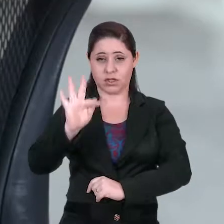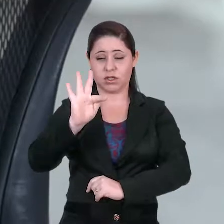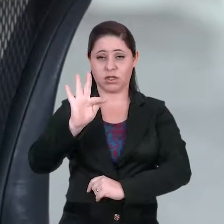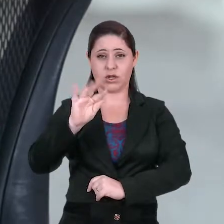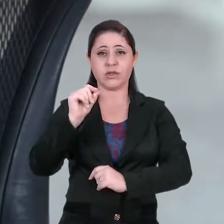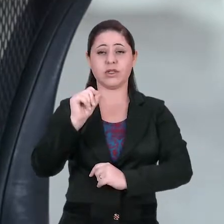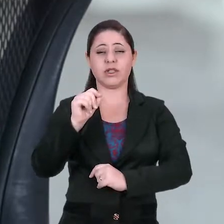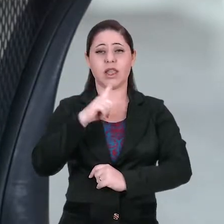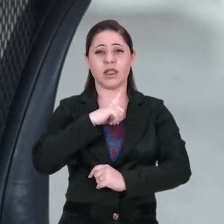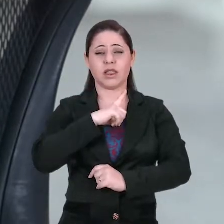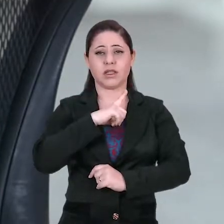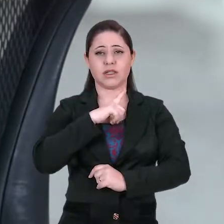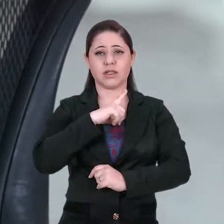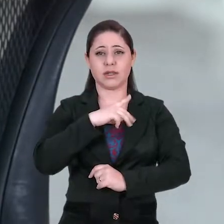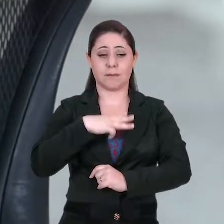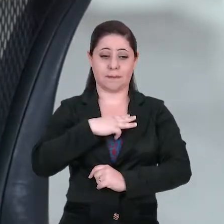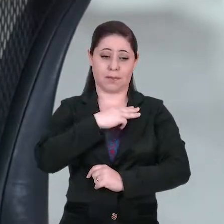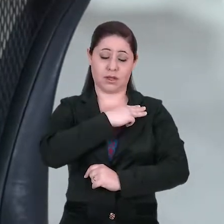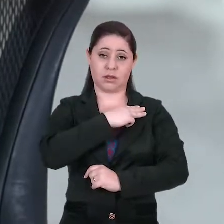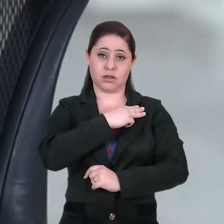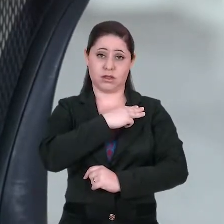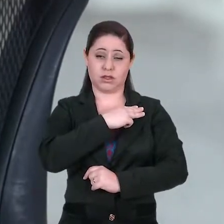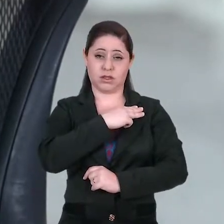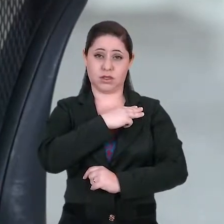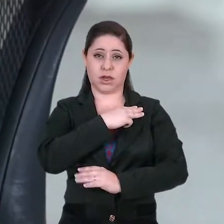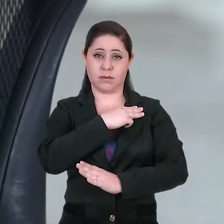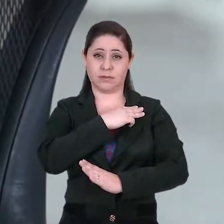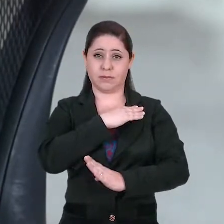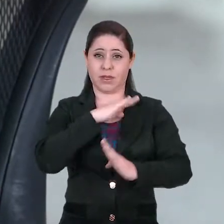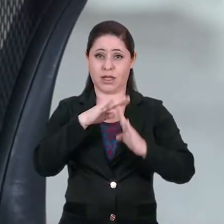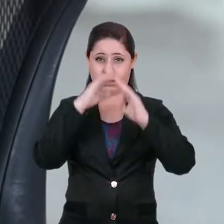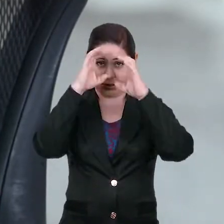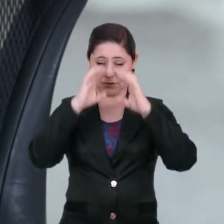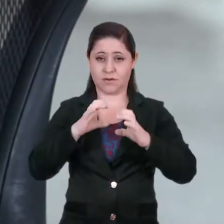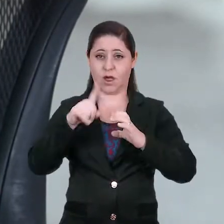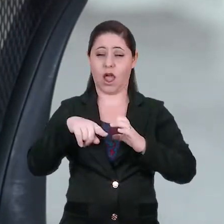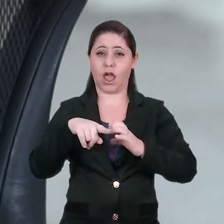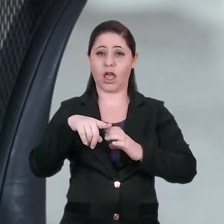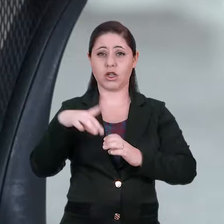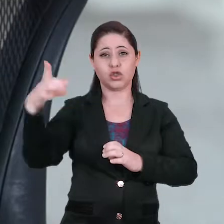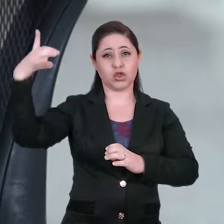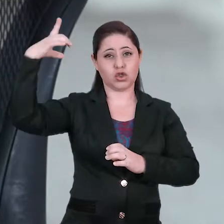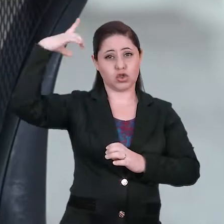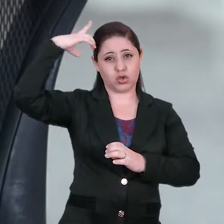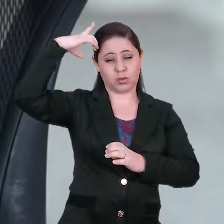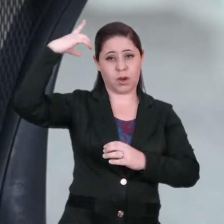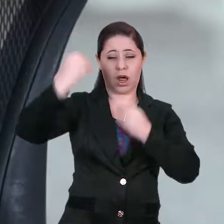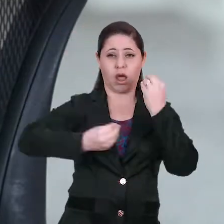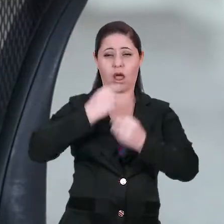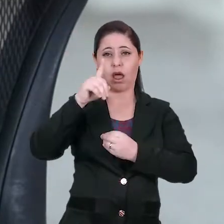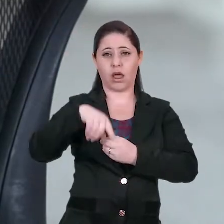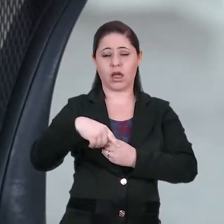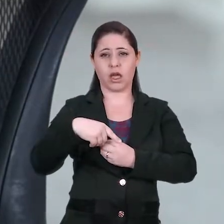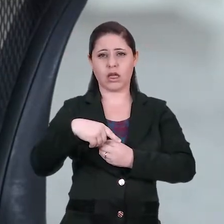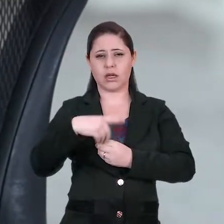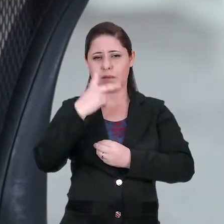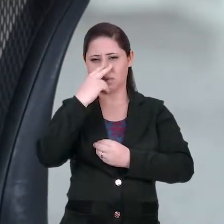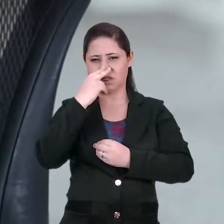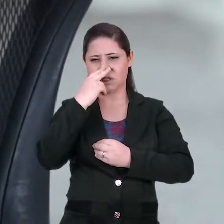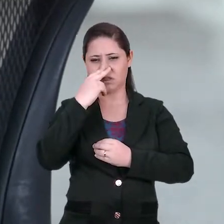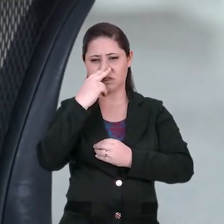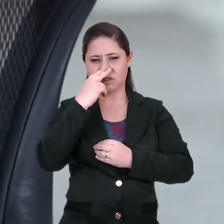cuja ministra da Casa Civil era Dilma Rousseff, e batia em